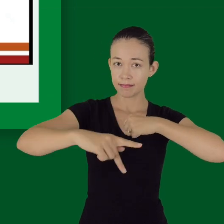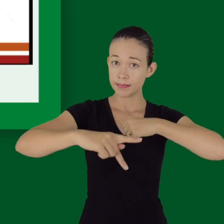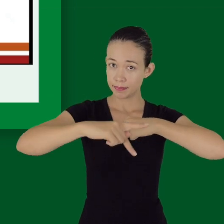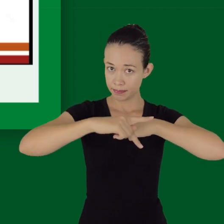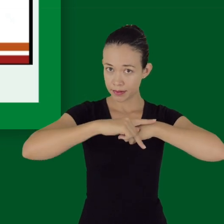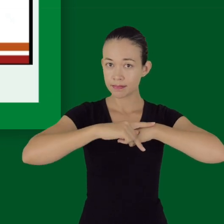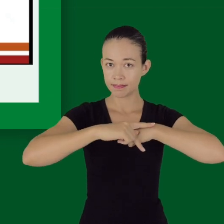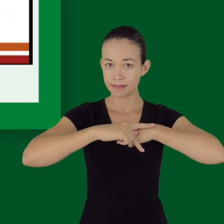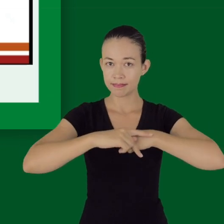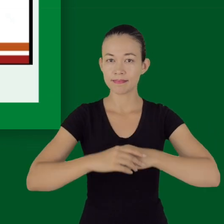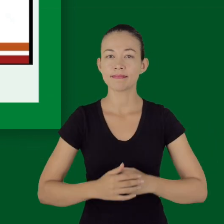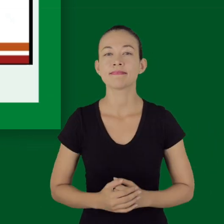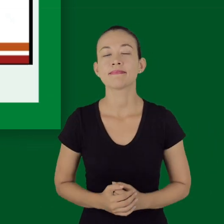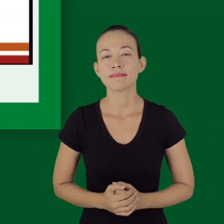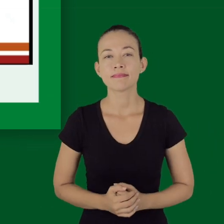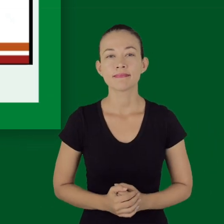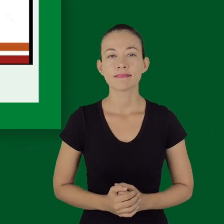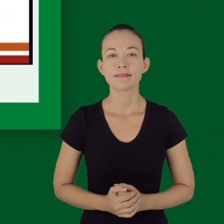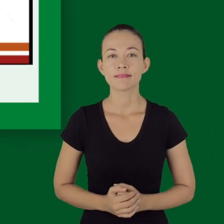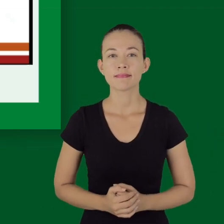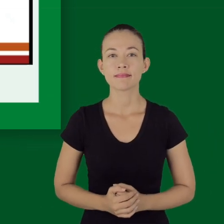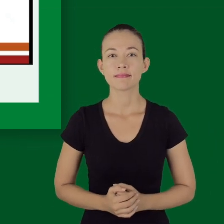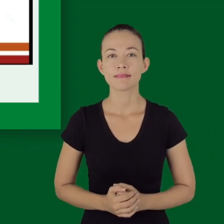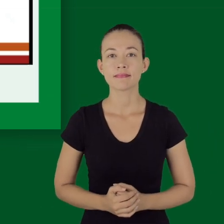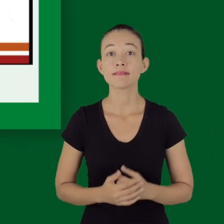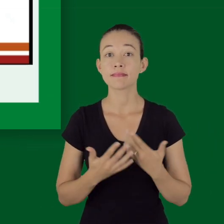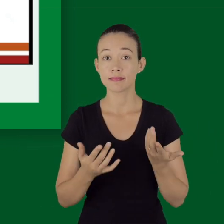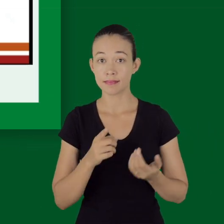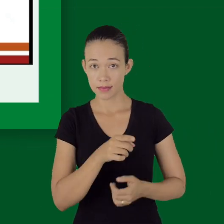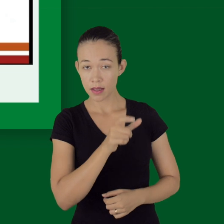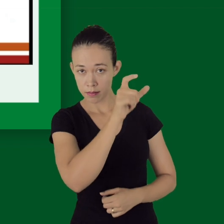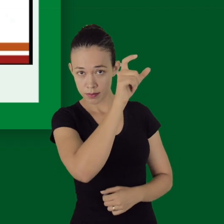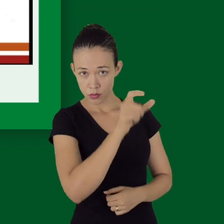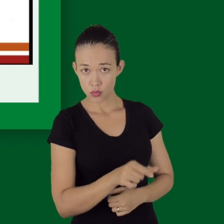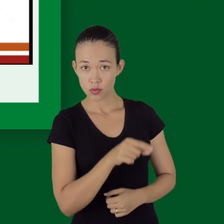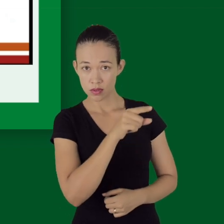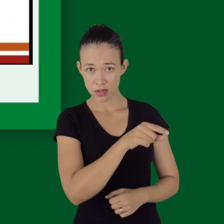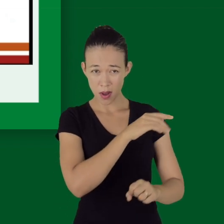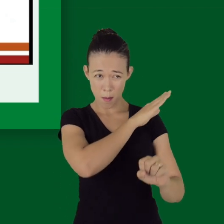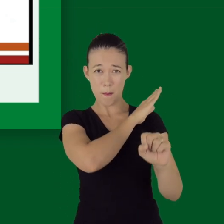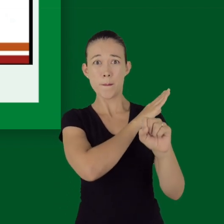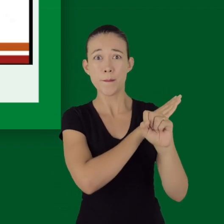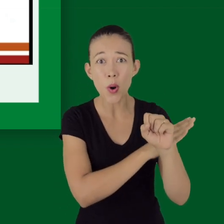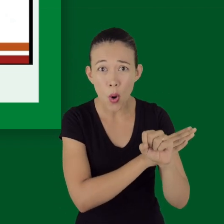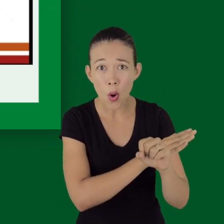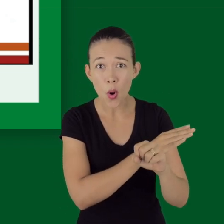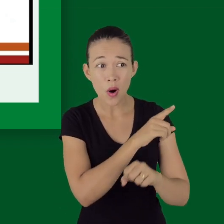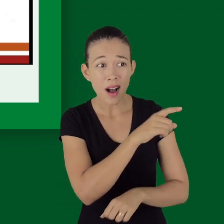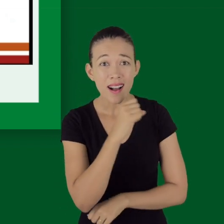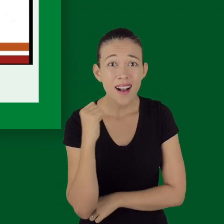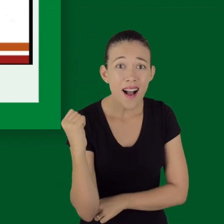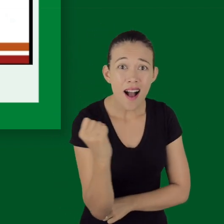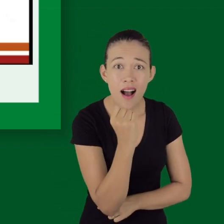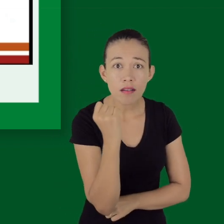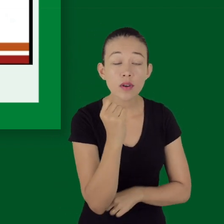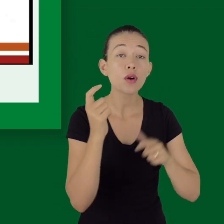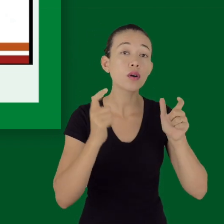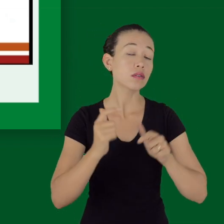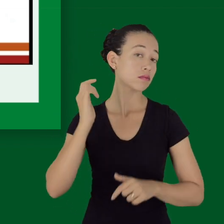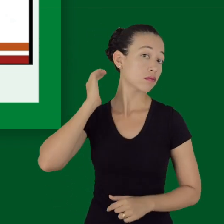para trazer essas respostas. Então, aquele paciente que sofre lesão alta, principalmente lesões